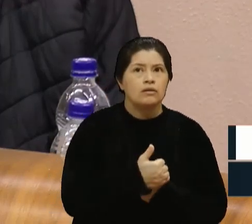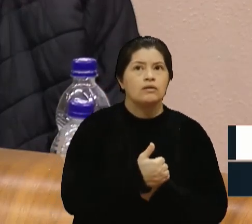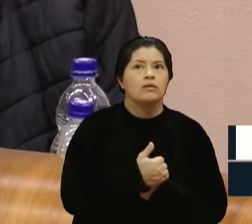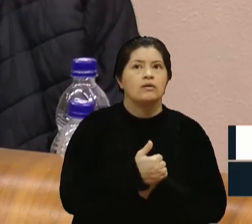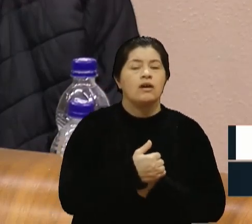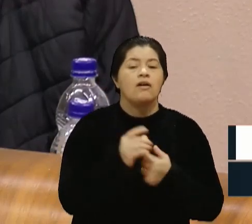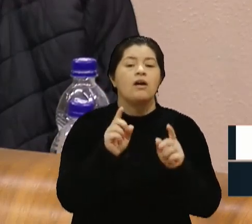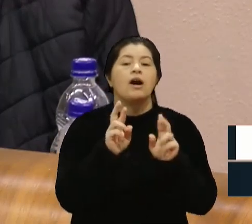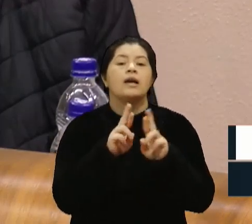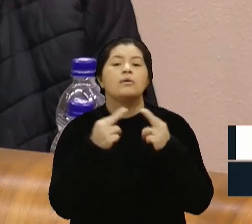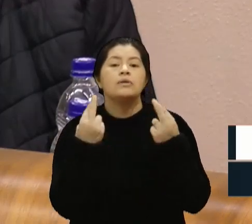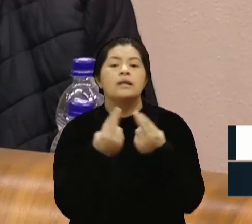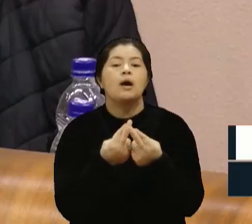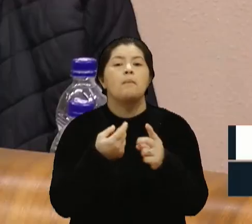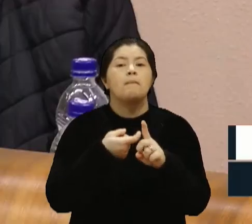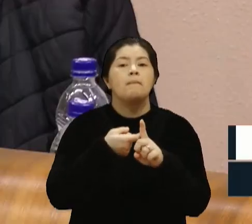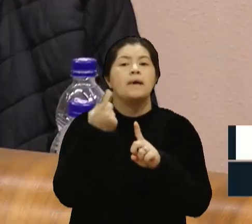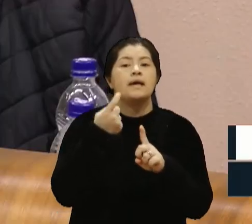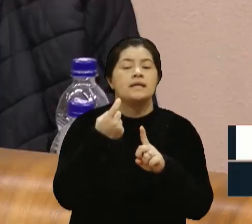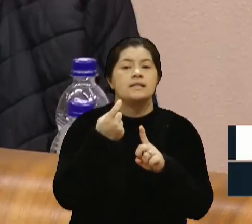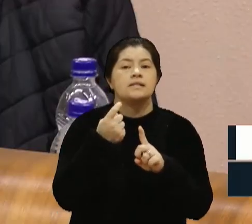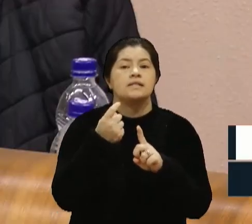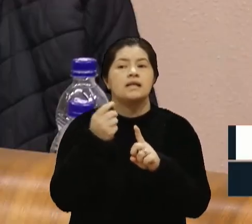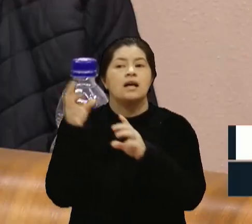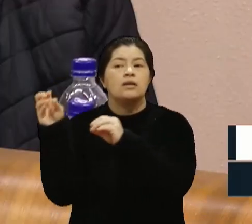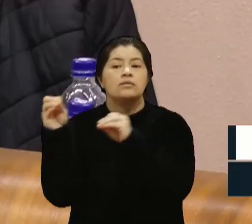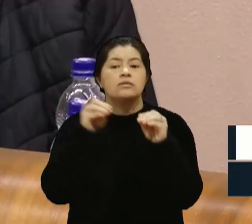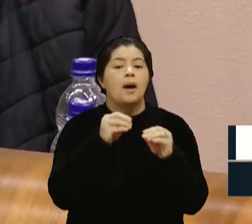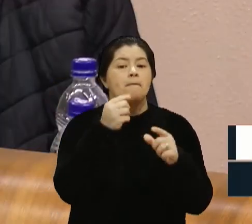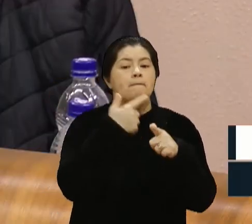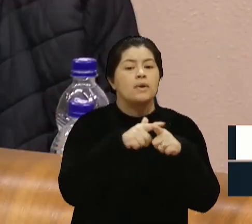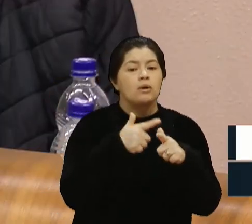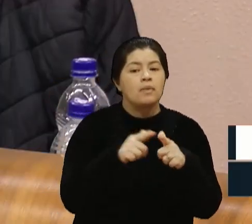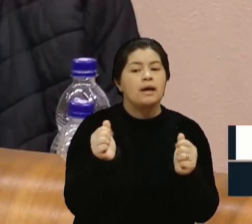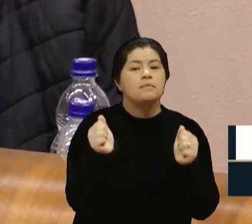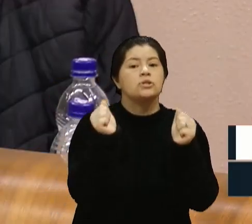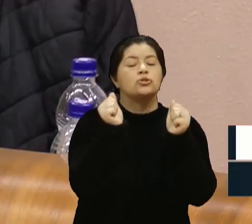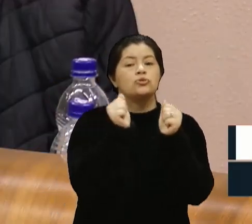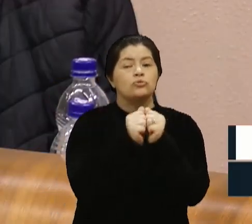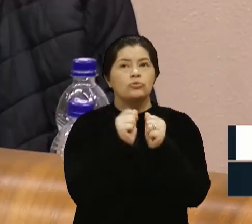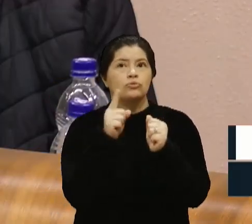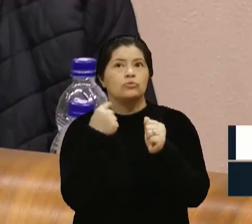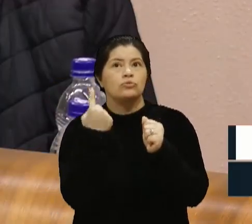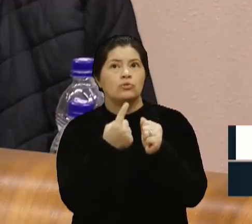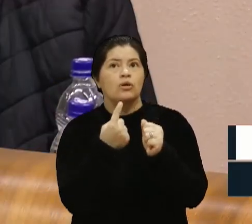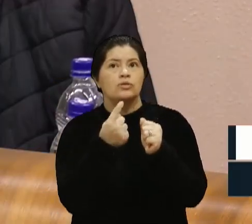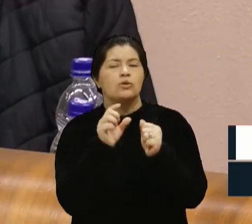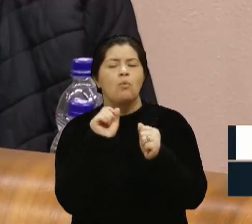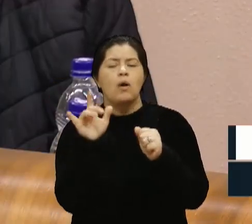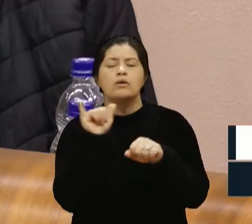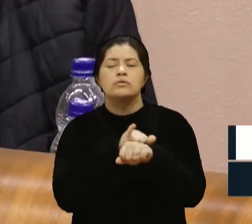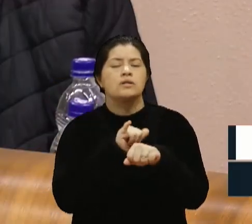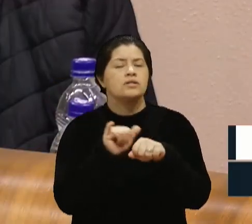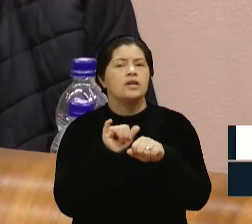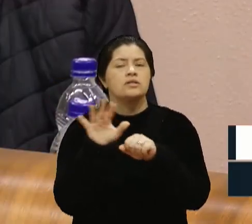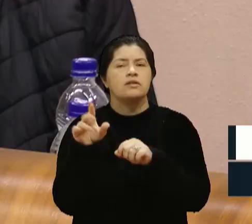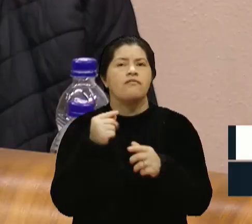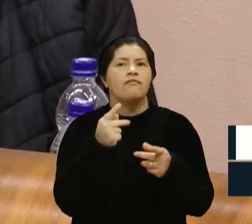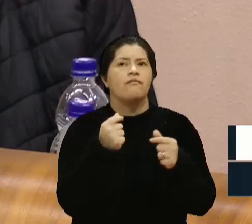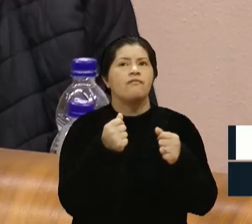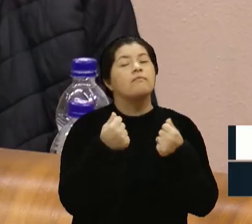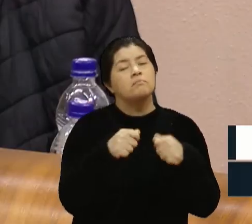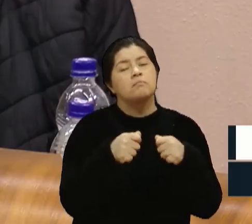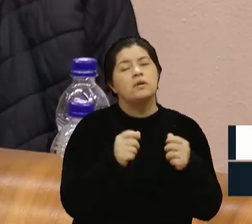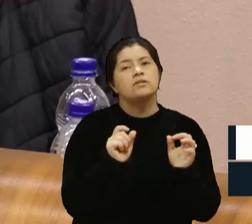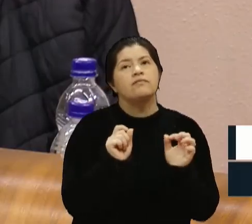uma reunião mensal, onde eles trazem os problemas e juntam com os nós para ver quais são as soluções que a gente pode tomar. Ou seja,